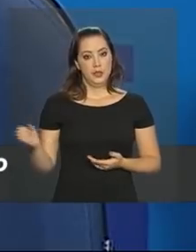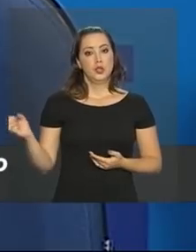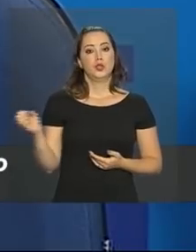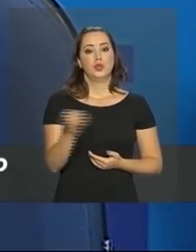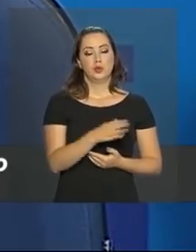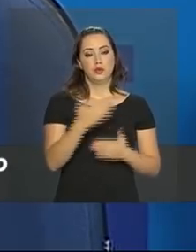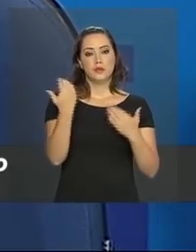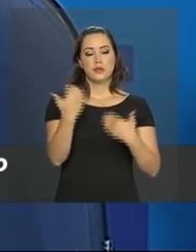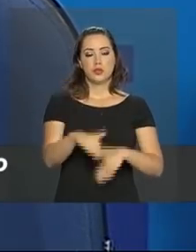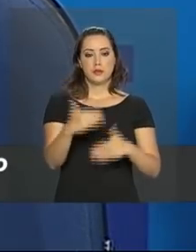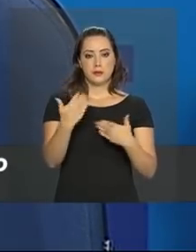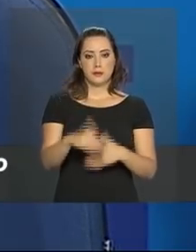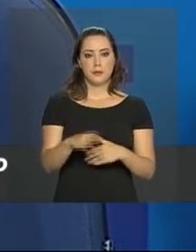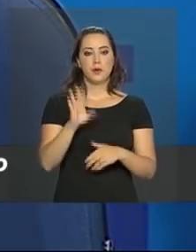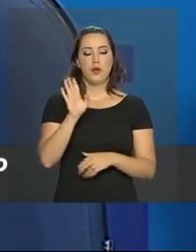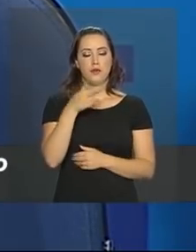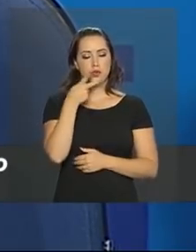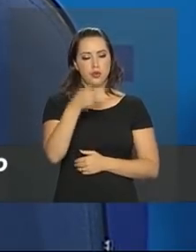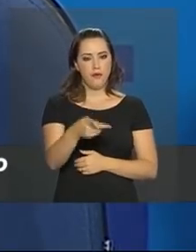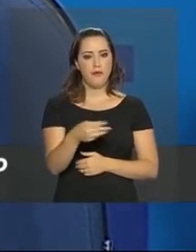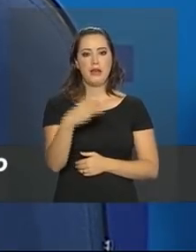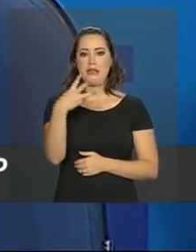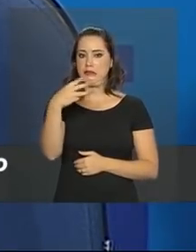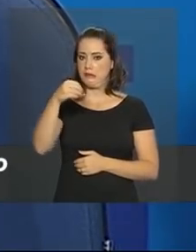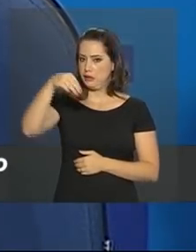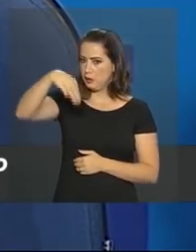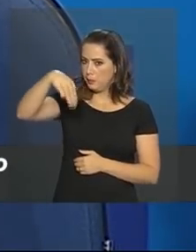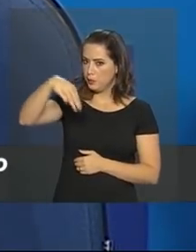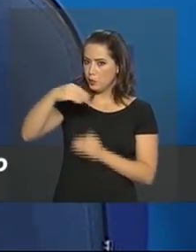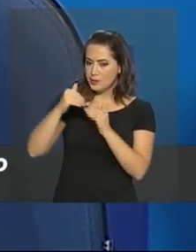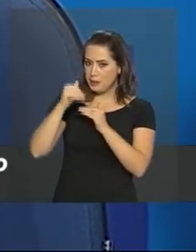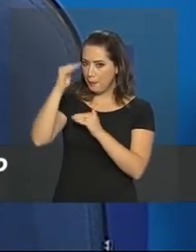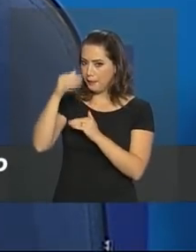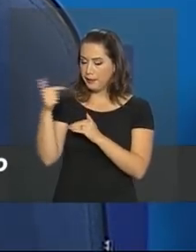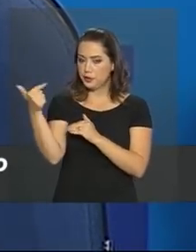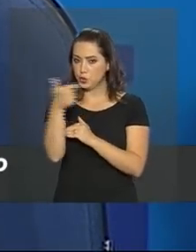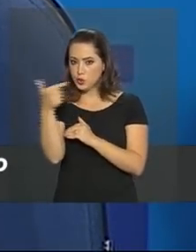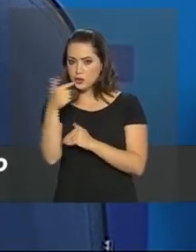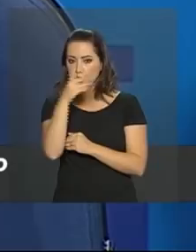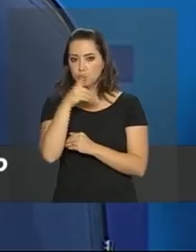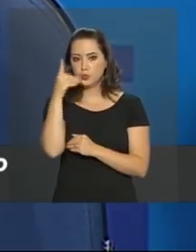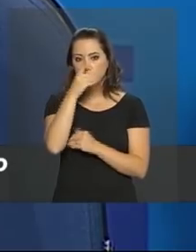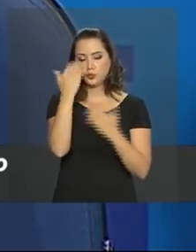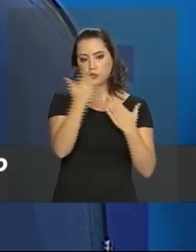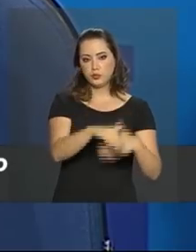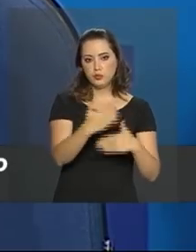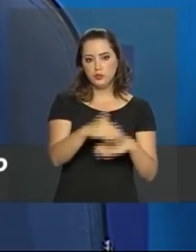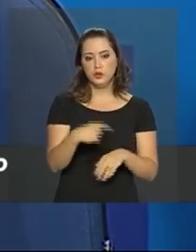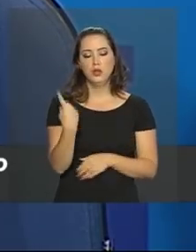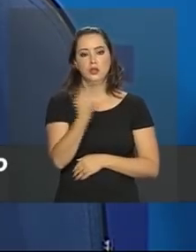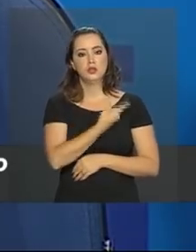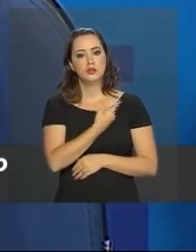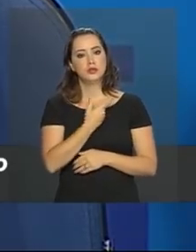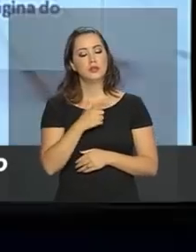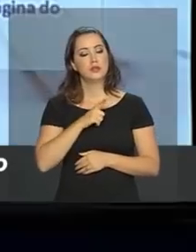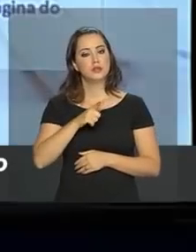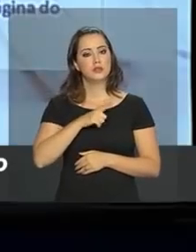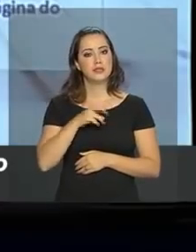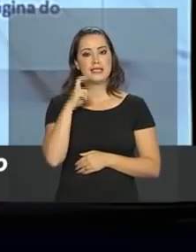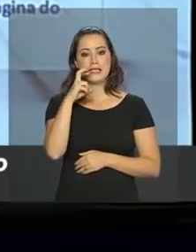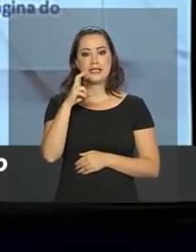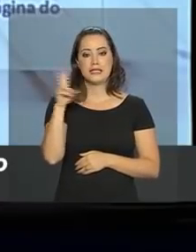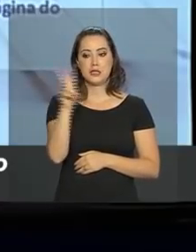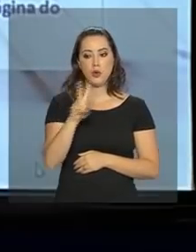então como já disse meia hora a mais de duração no segundo domingo de provas né nós vamos ter cinco vezes